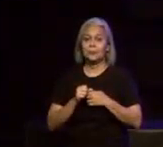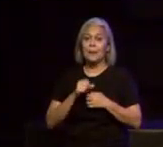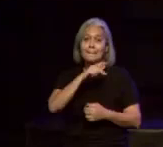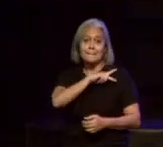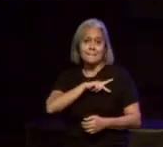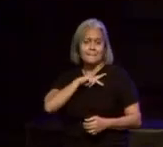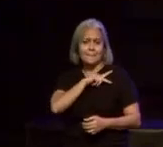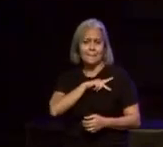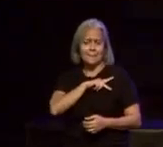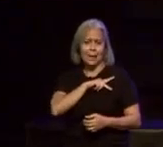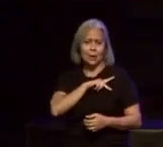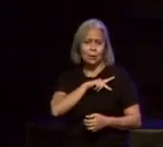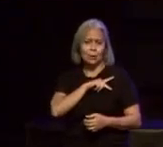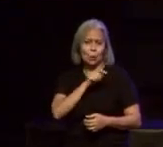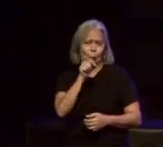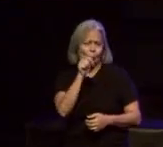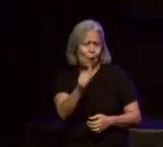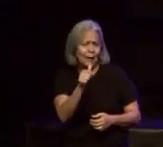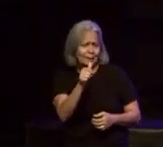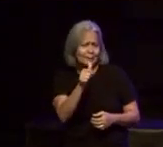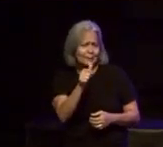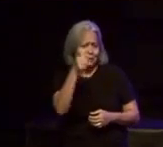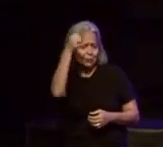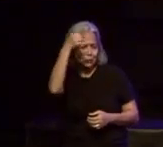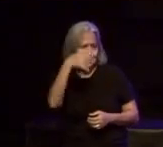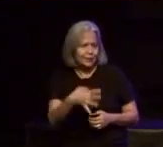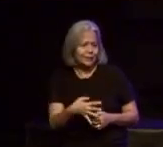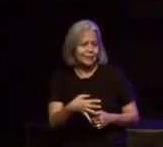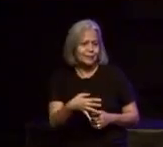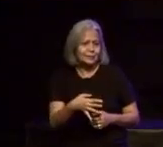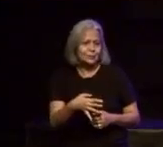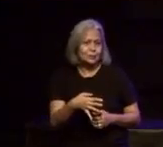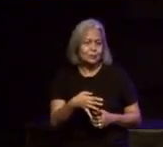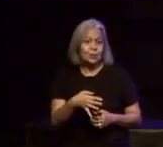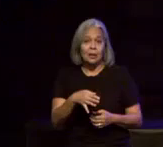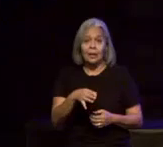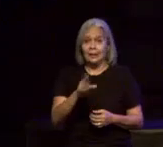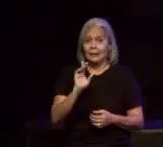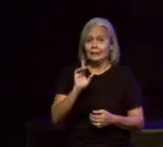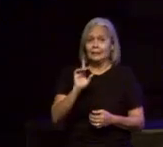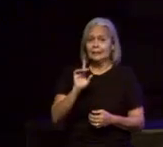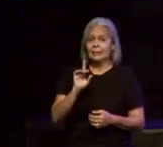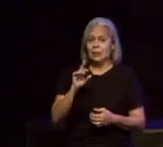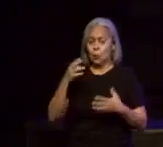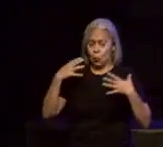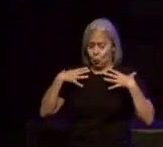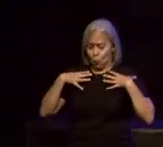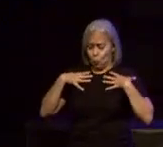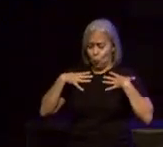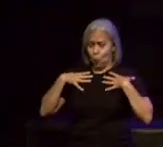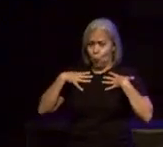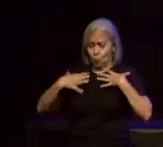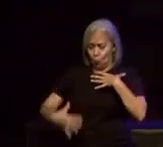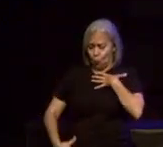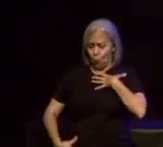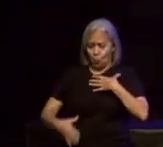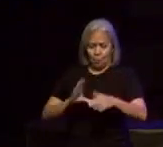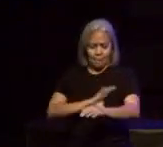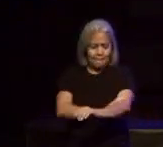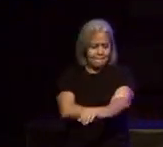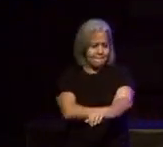está prestes a dizer é que é antinatural e é disfuncional que o corpo humano seja